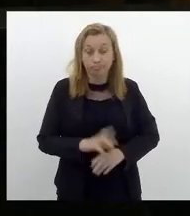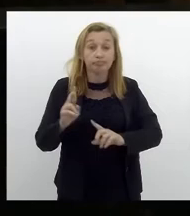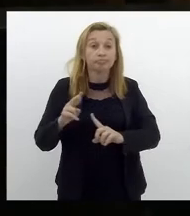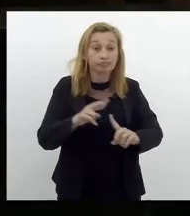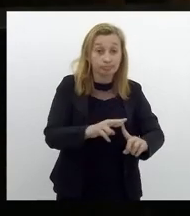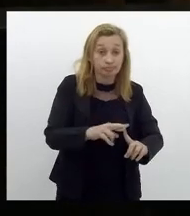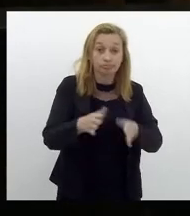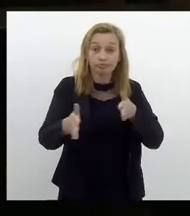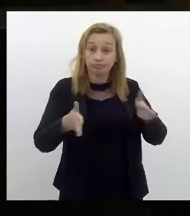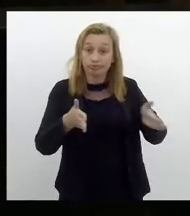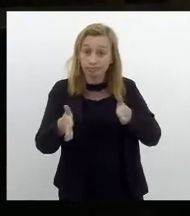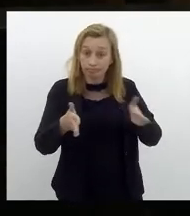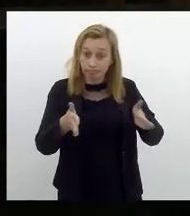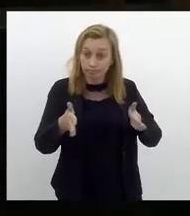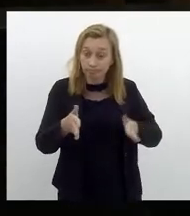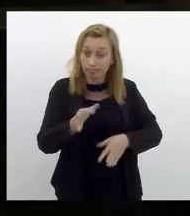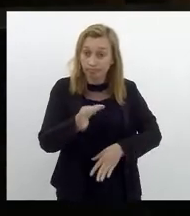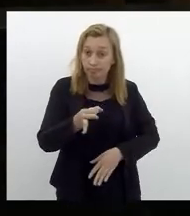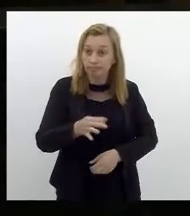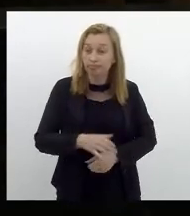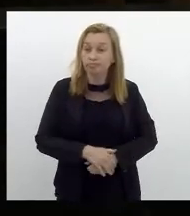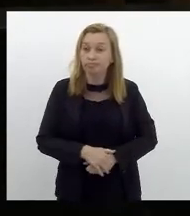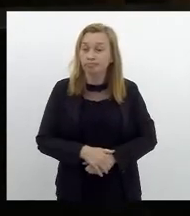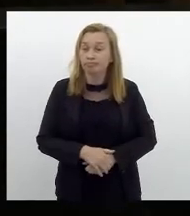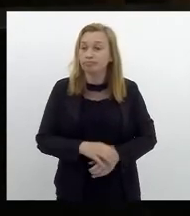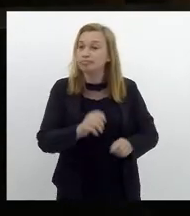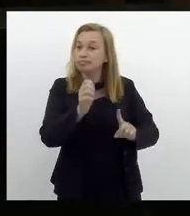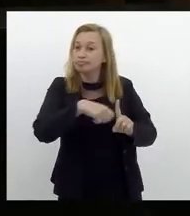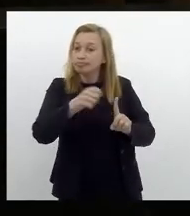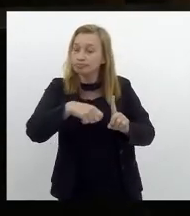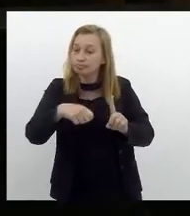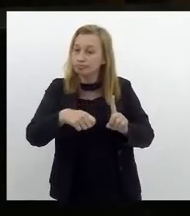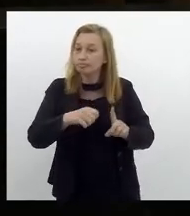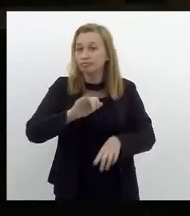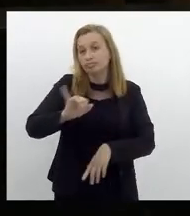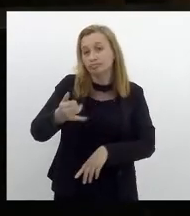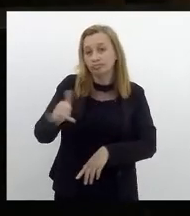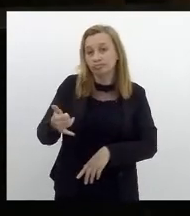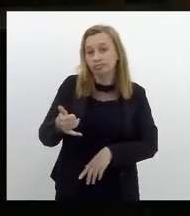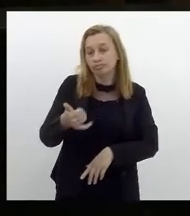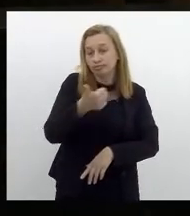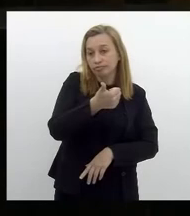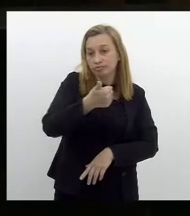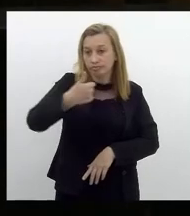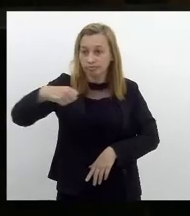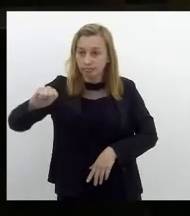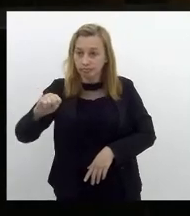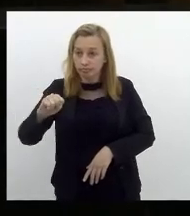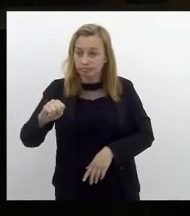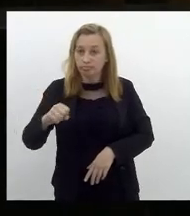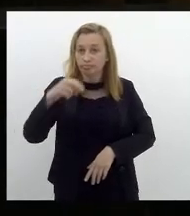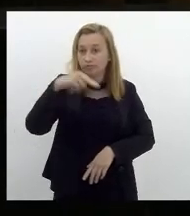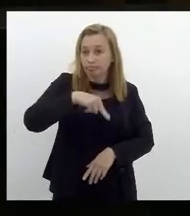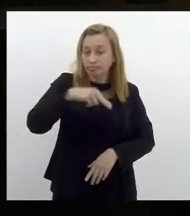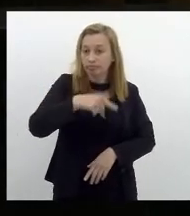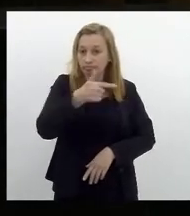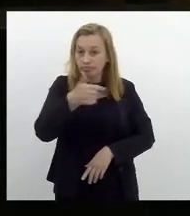referente ao período acumulado entre os meses de janeiro de 18 e novembro de